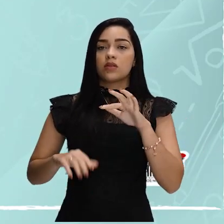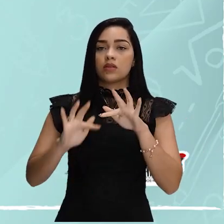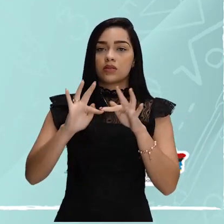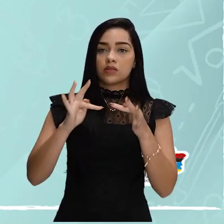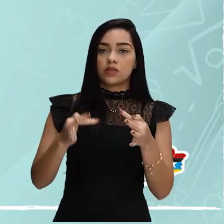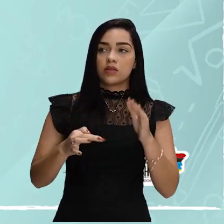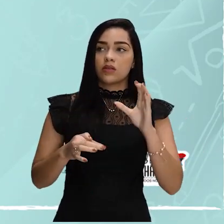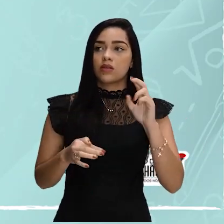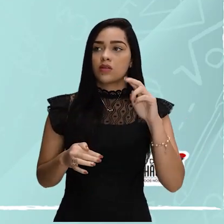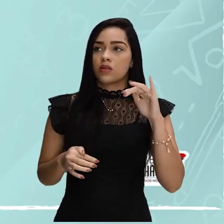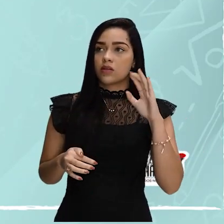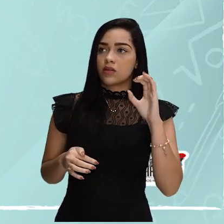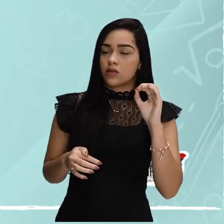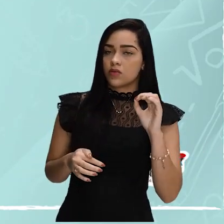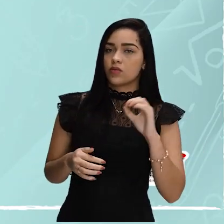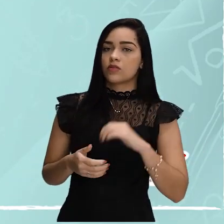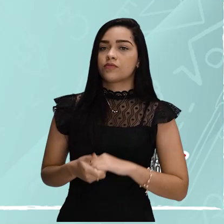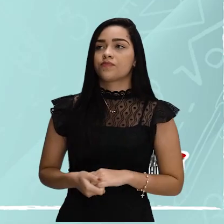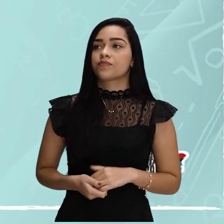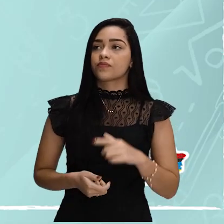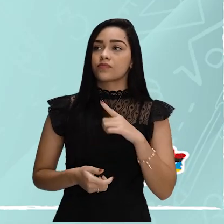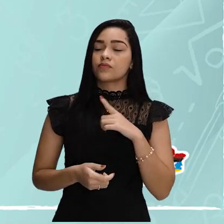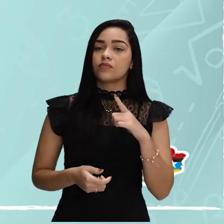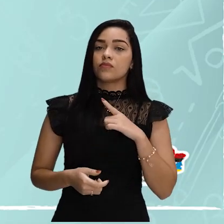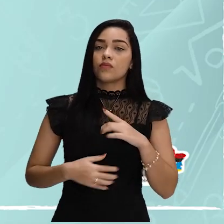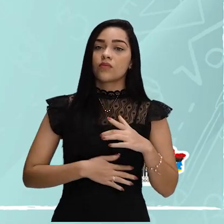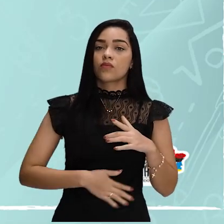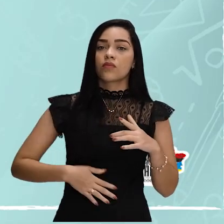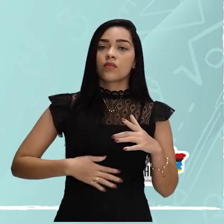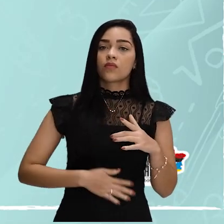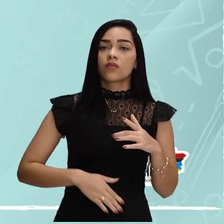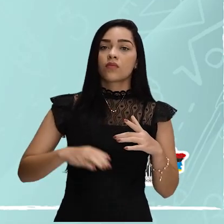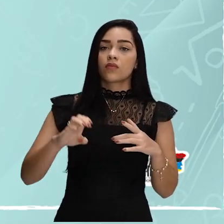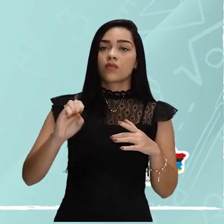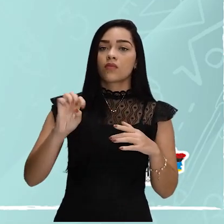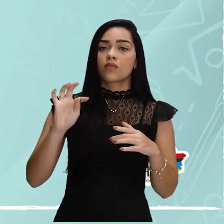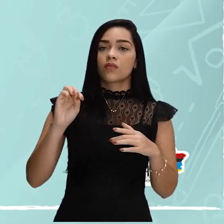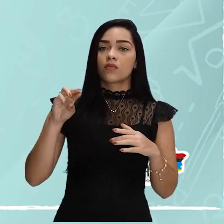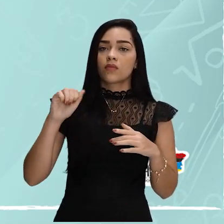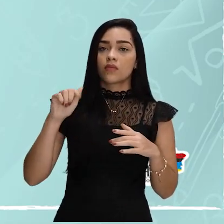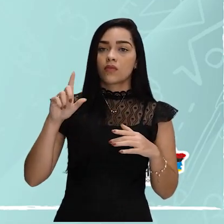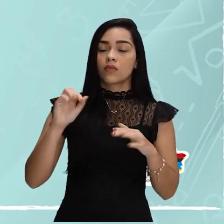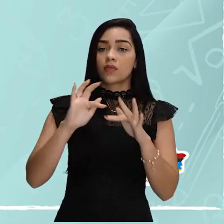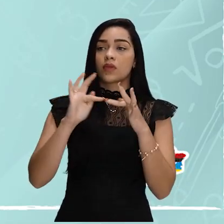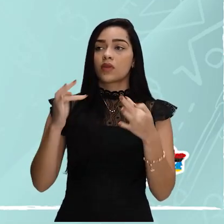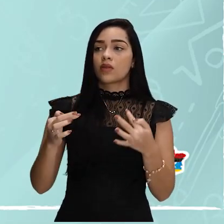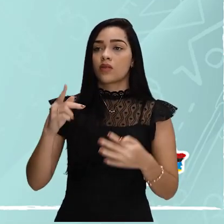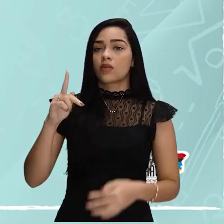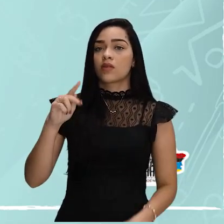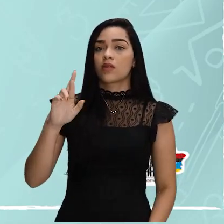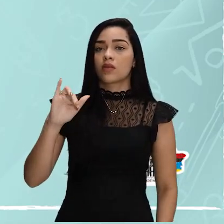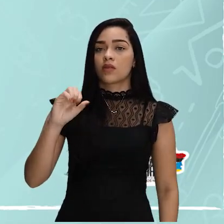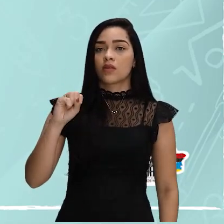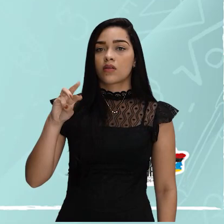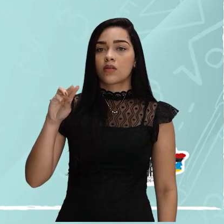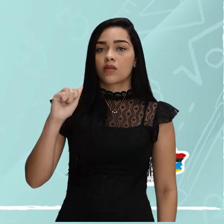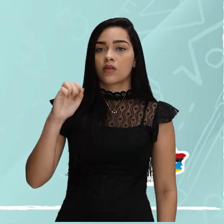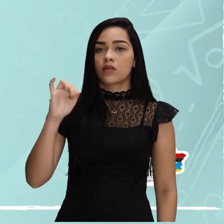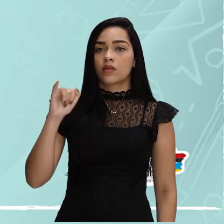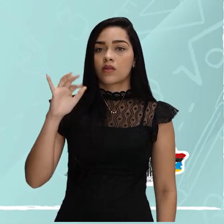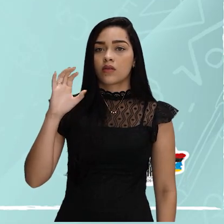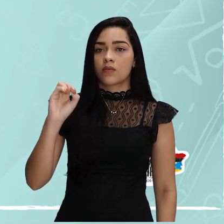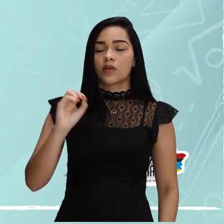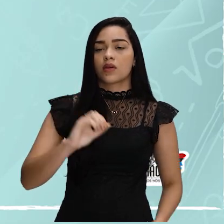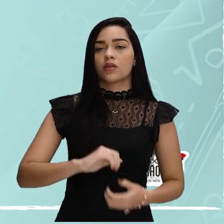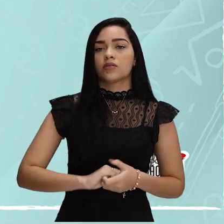cúbico, né? O epitélio que forma a parede do estômago, simples prismático.